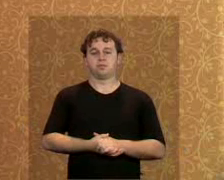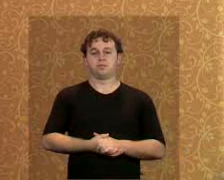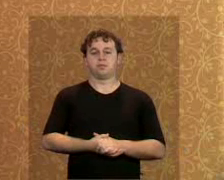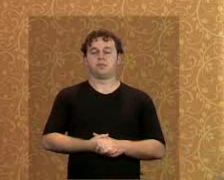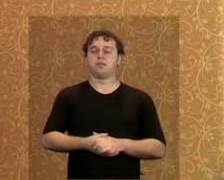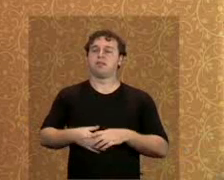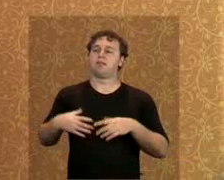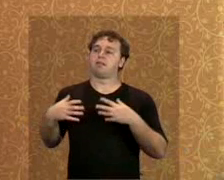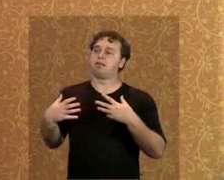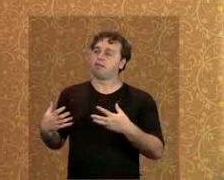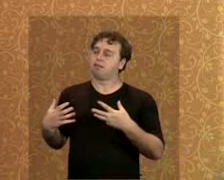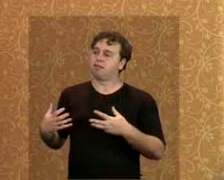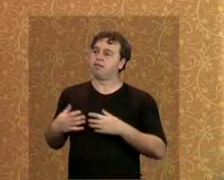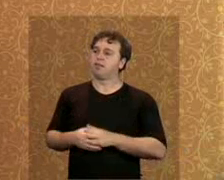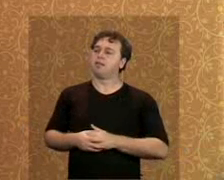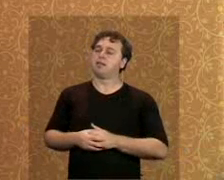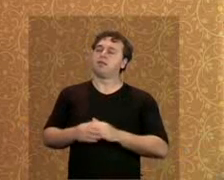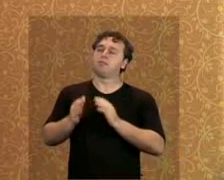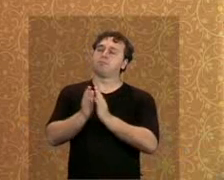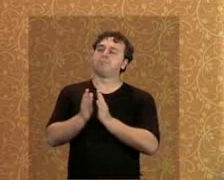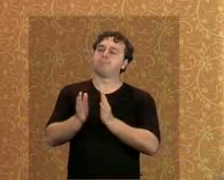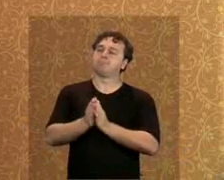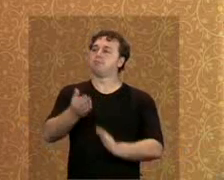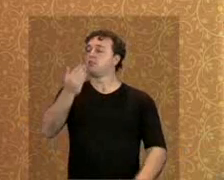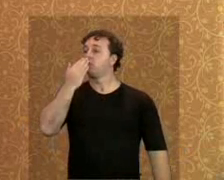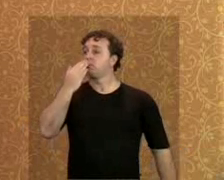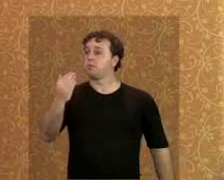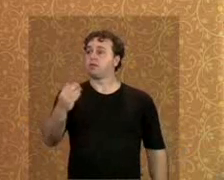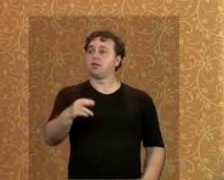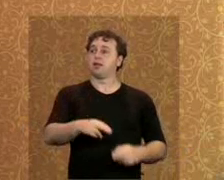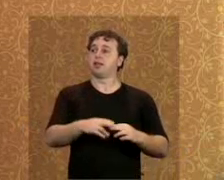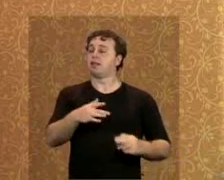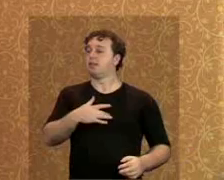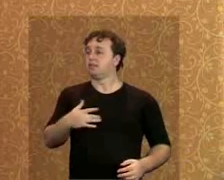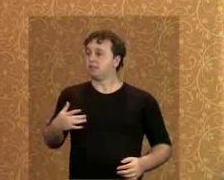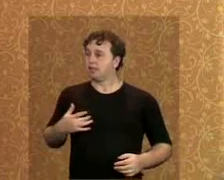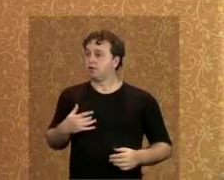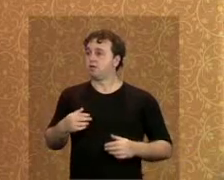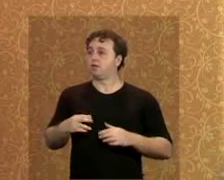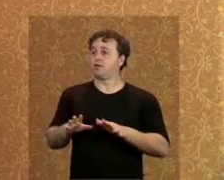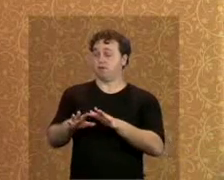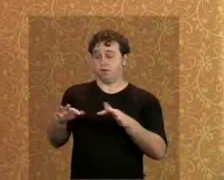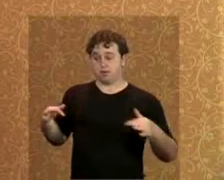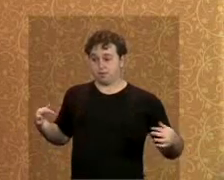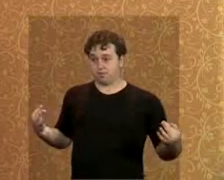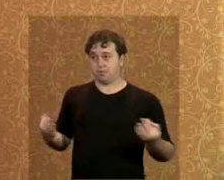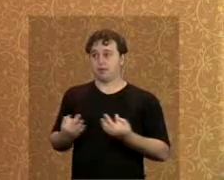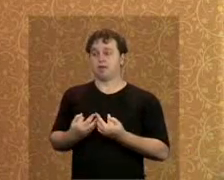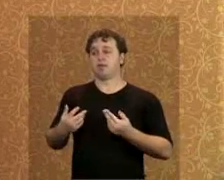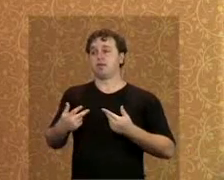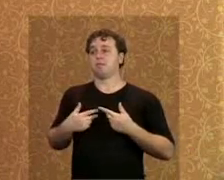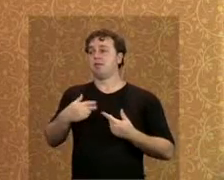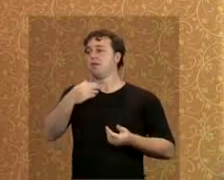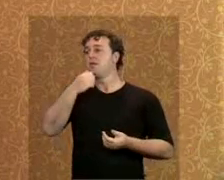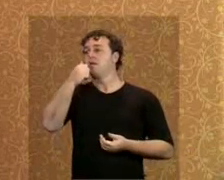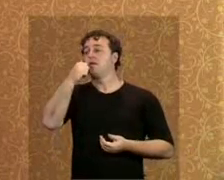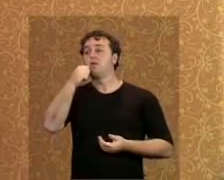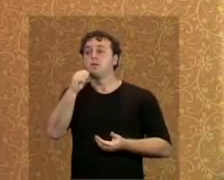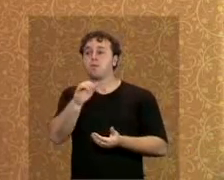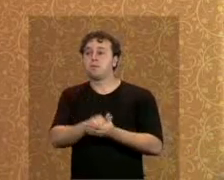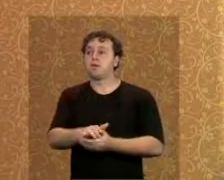Gostaria de apresentar para todo o Brasil saúde para para minha família, para minha esposa